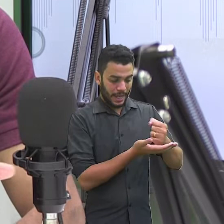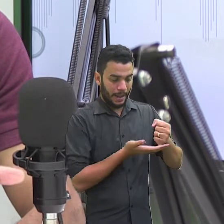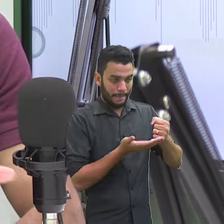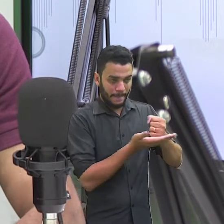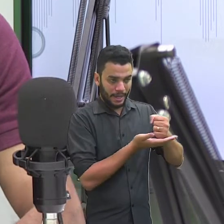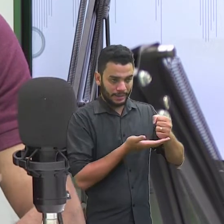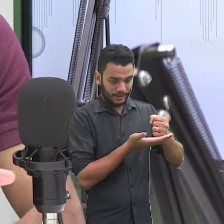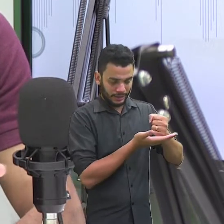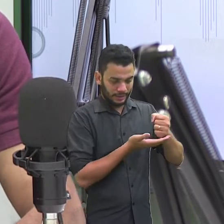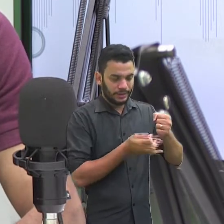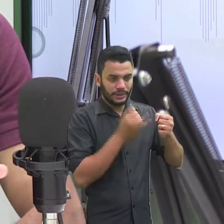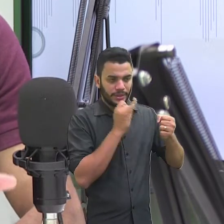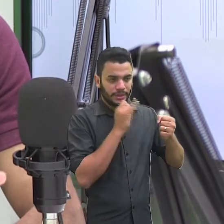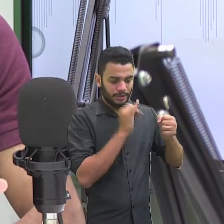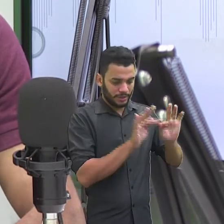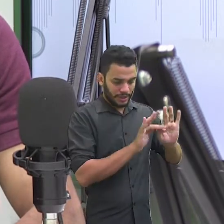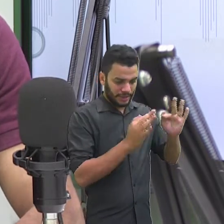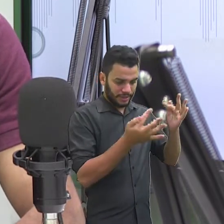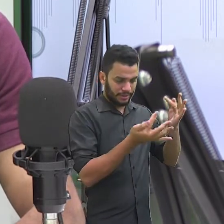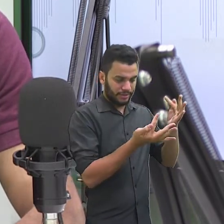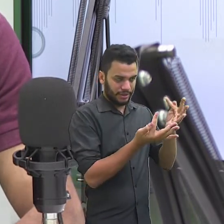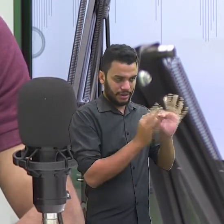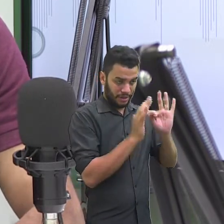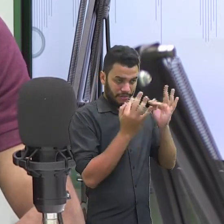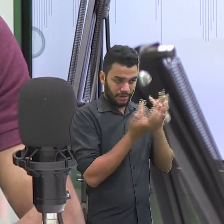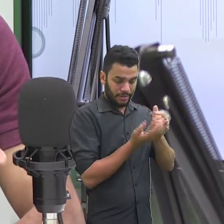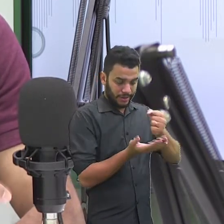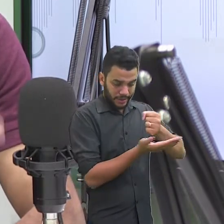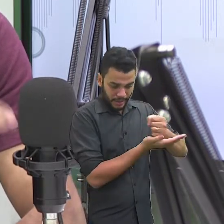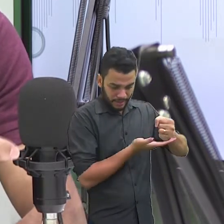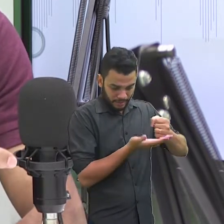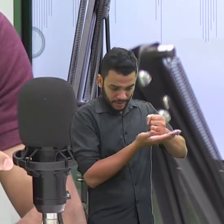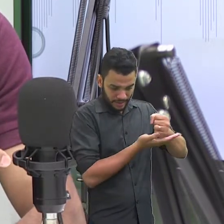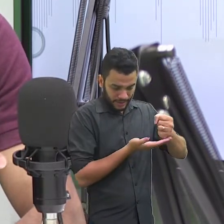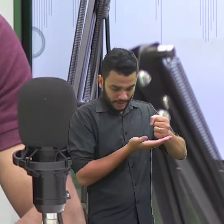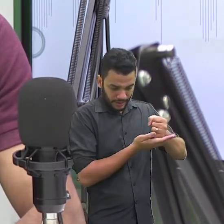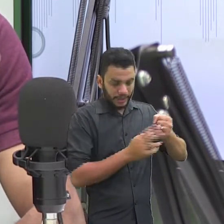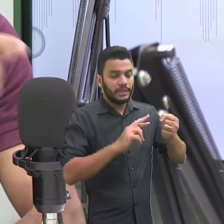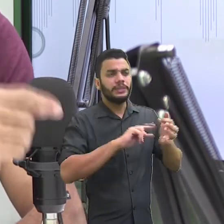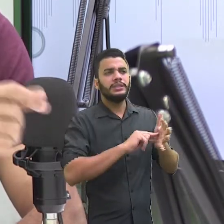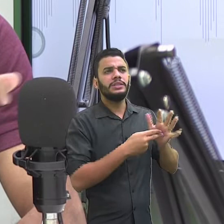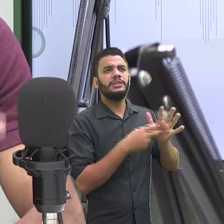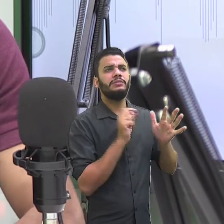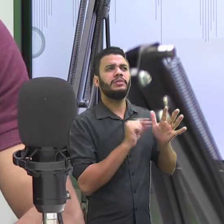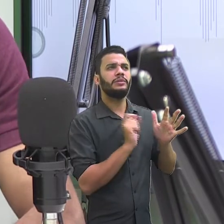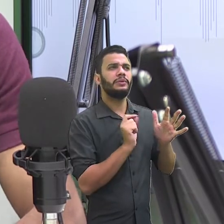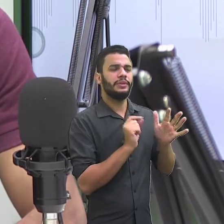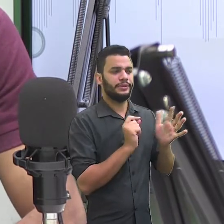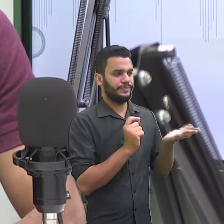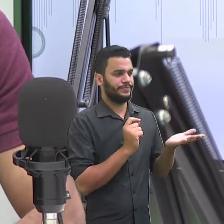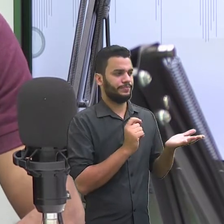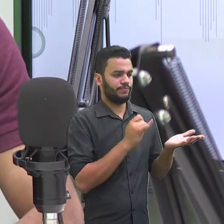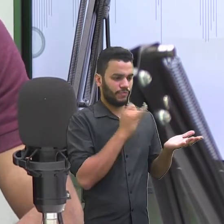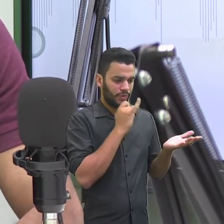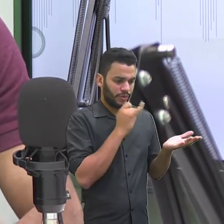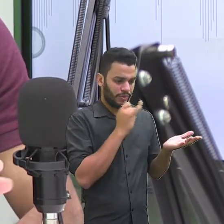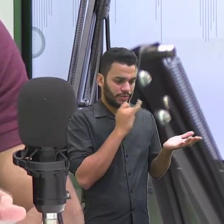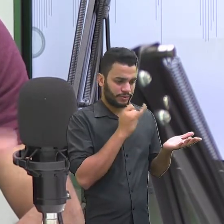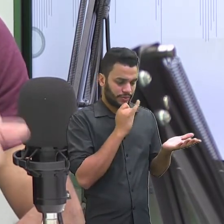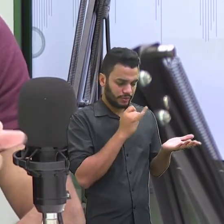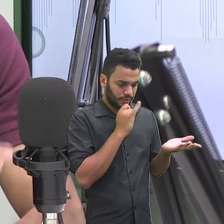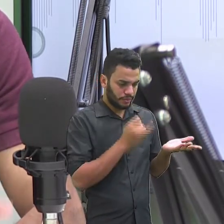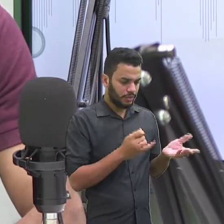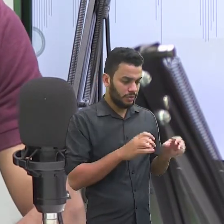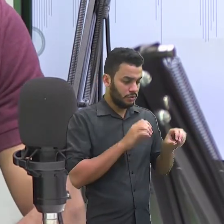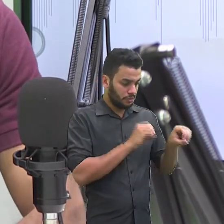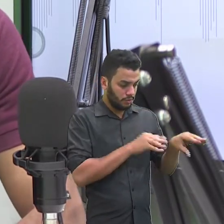fique dinamitando o alicerce da família, isso, consequentemente, vai trazer uma sociedade caotizada. Filhos